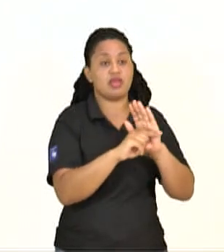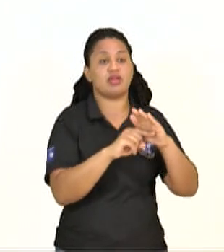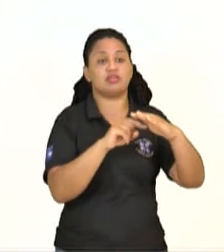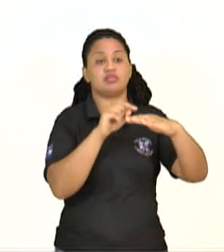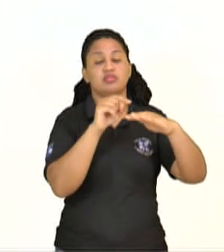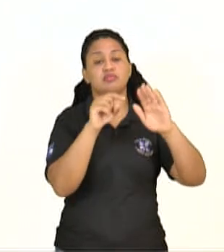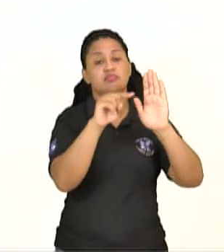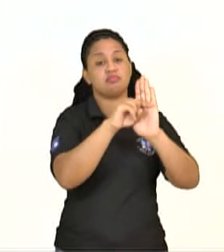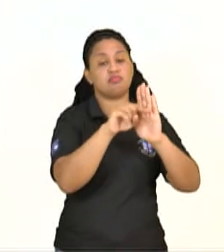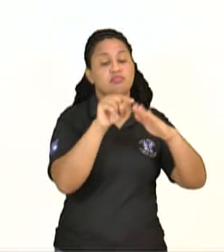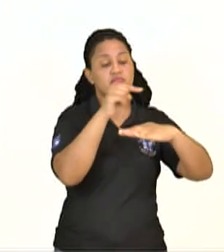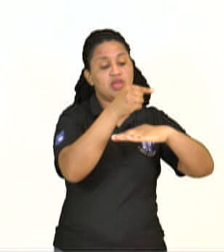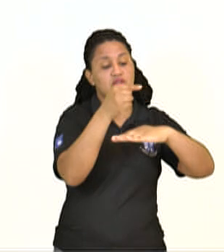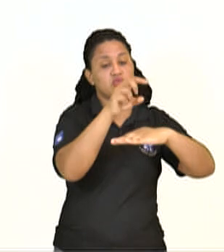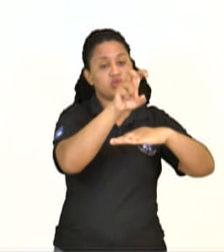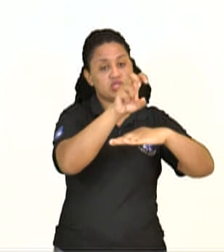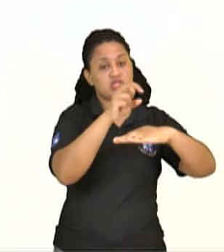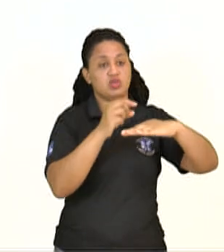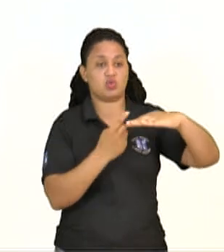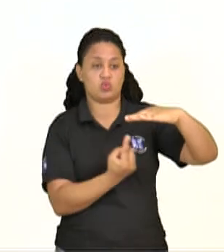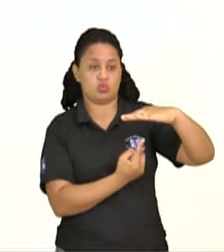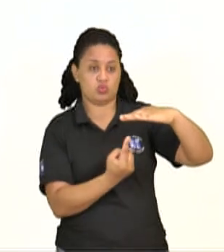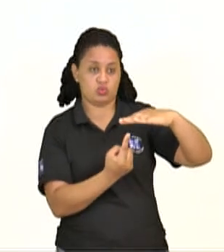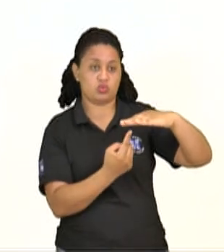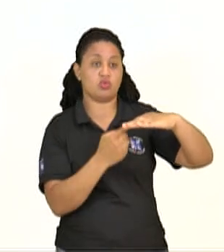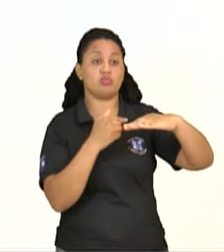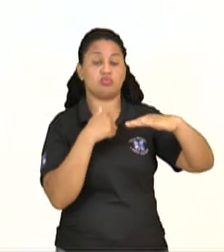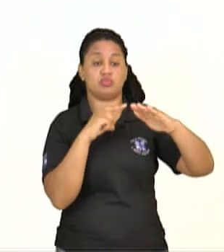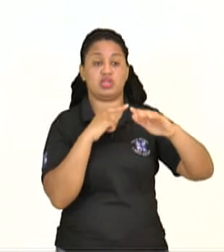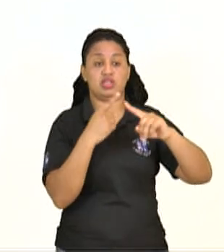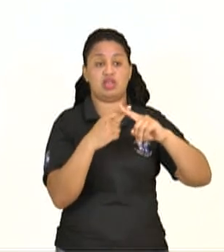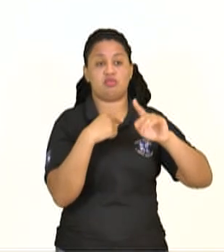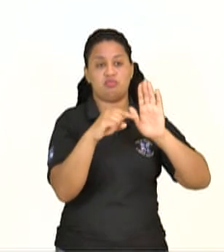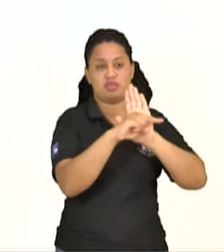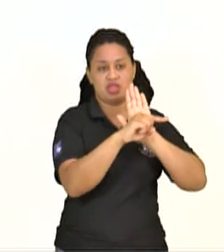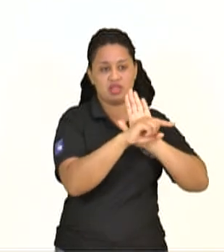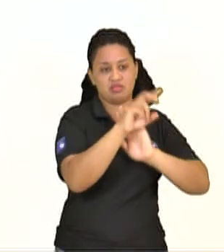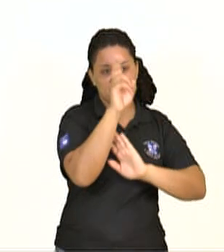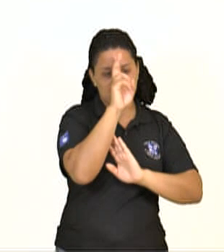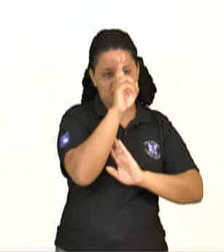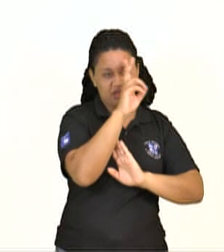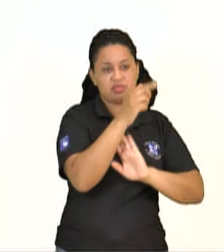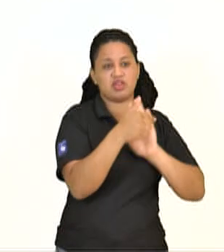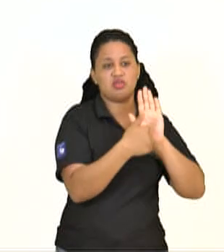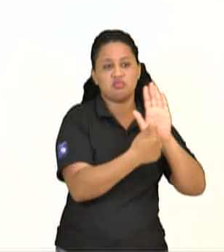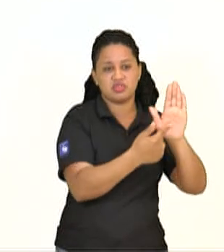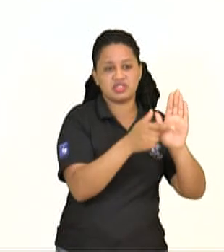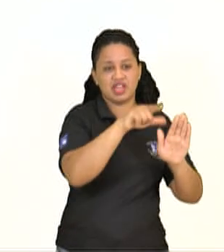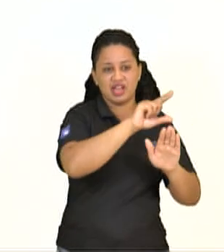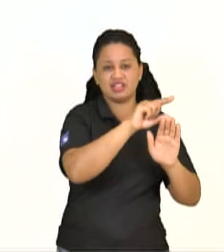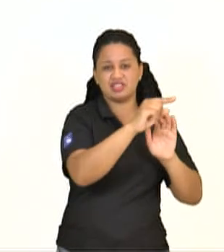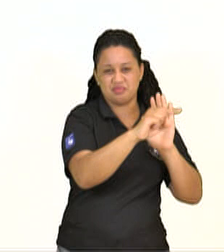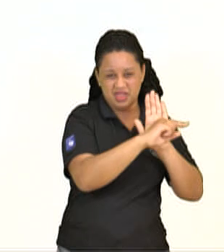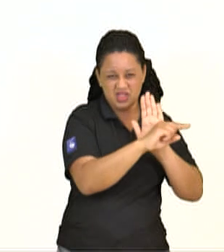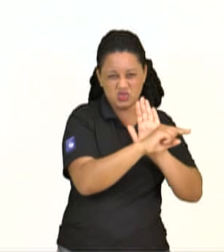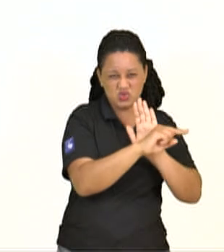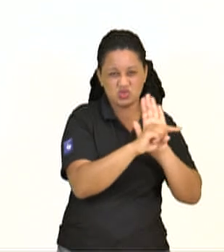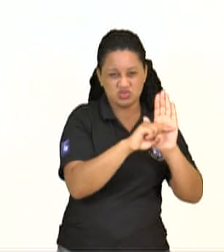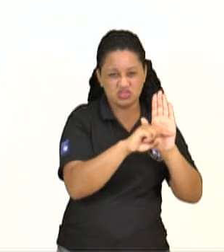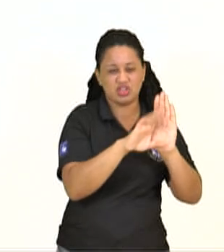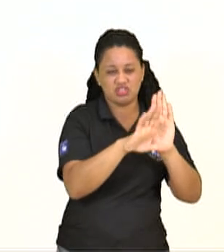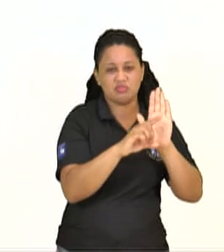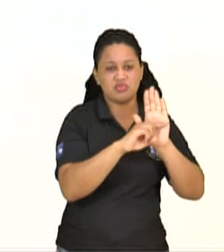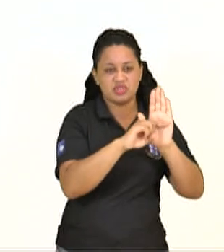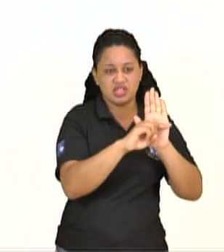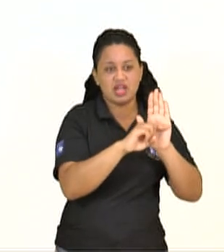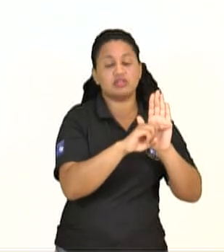que menos 5? Porque a gente tem o menos, que é lá daquela relação que a professora estabeleceu aqui, né, com vocês, olha só a